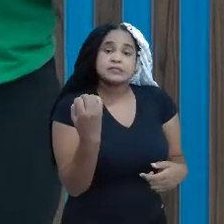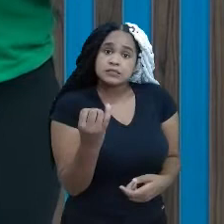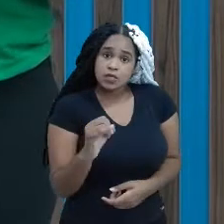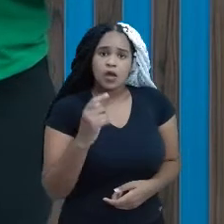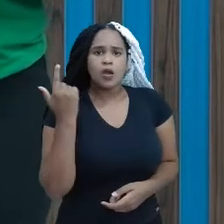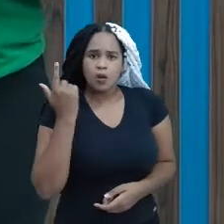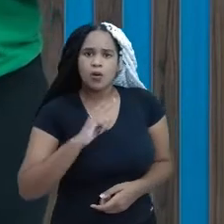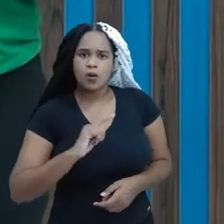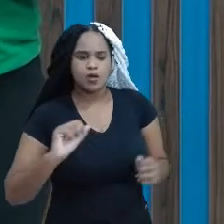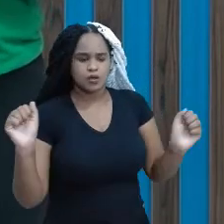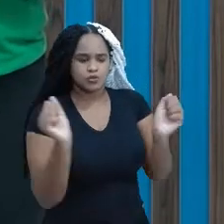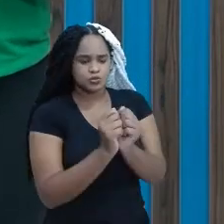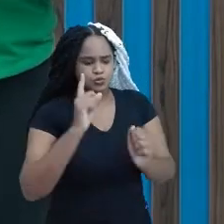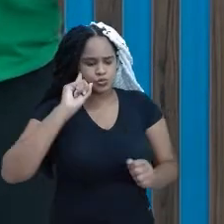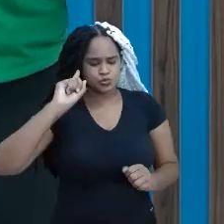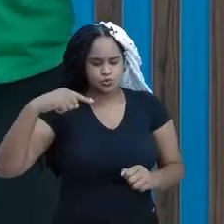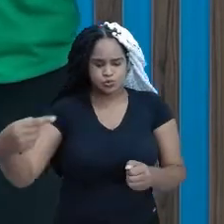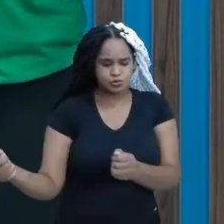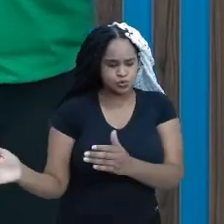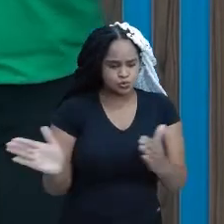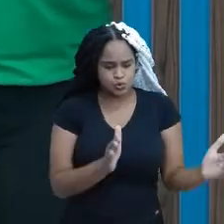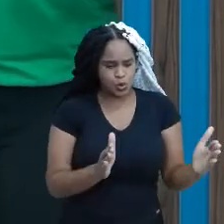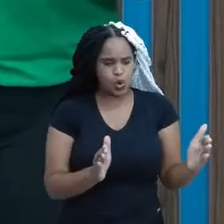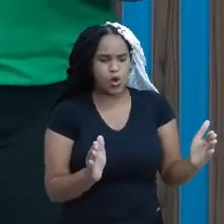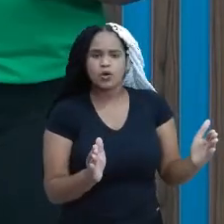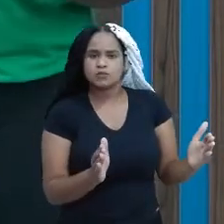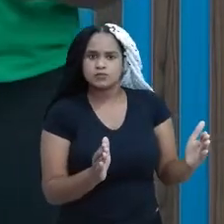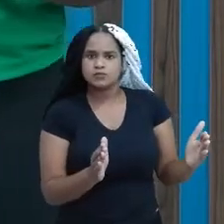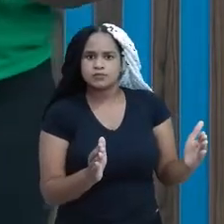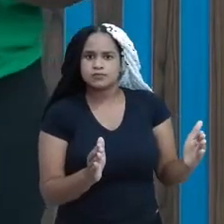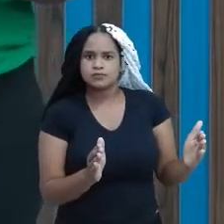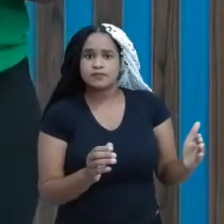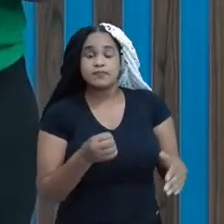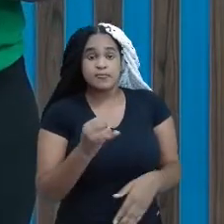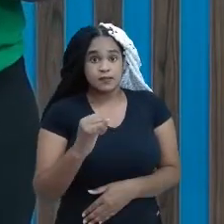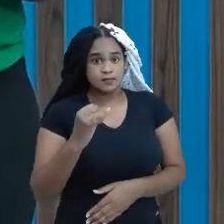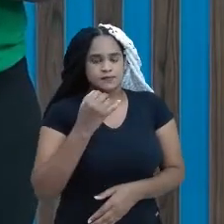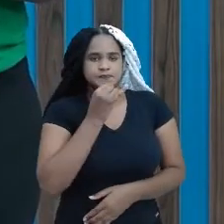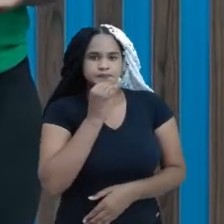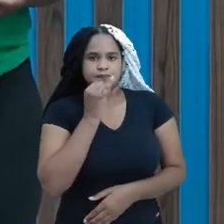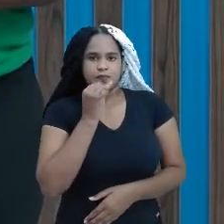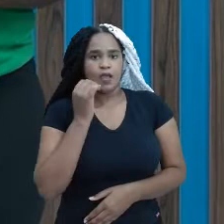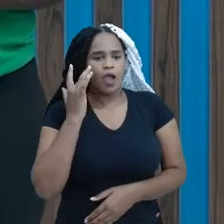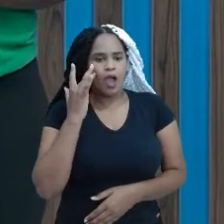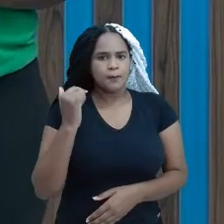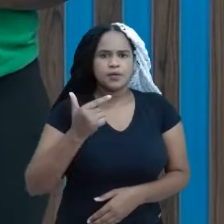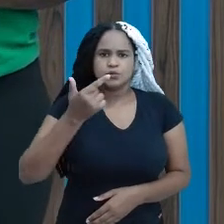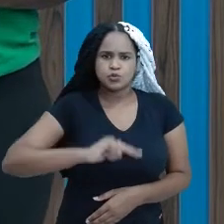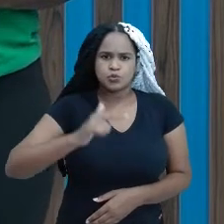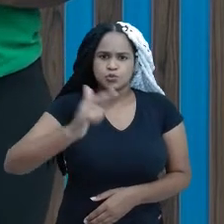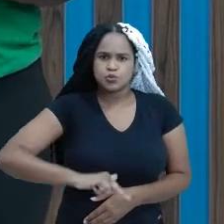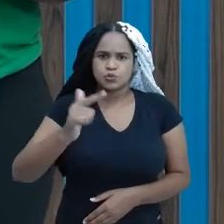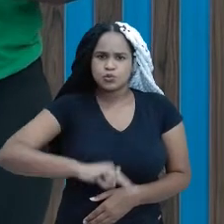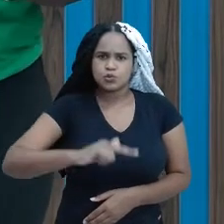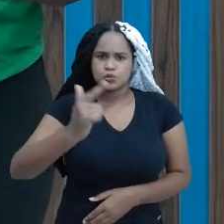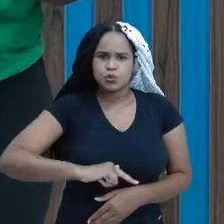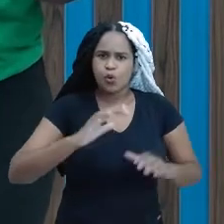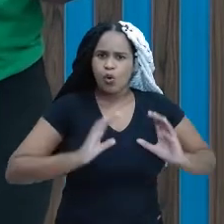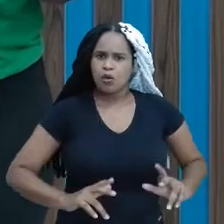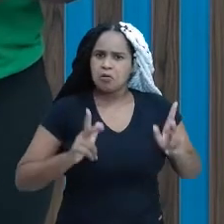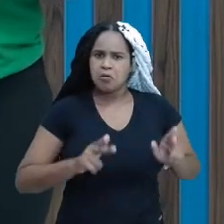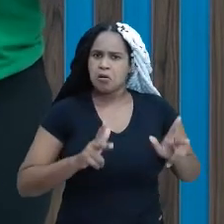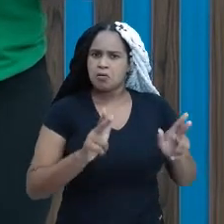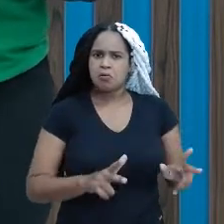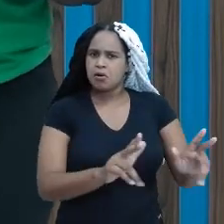consegue viver assim todos os dias. Se amanhã ela tiver novamente esse comportamento, o que é que vai